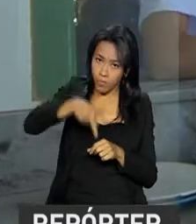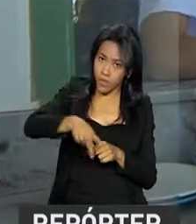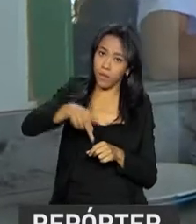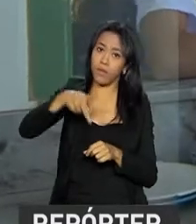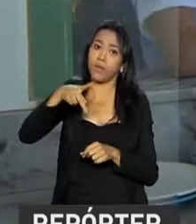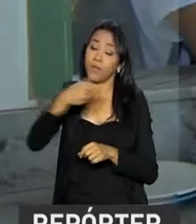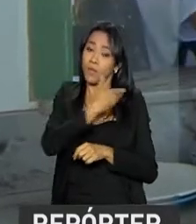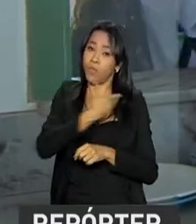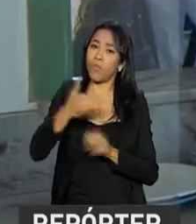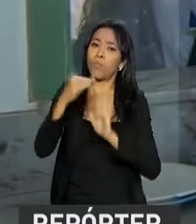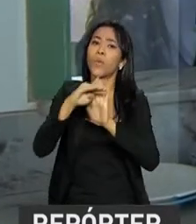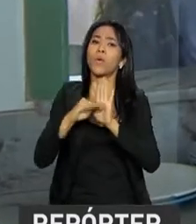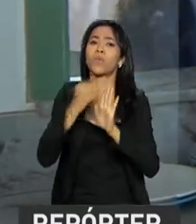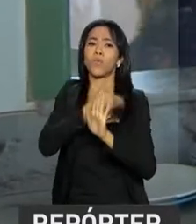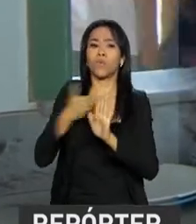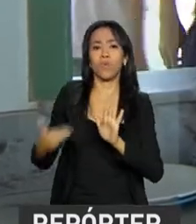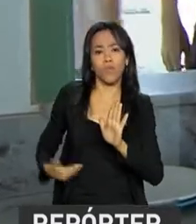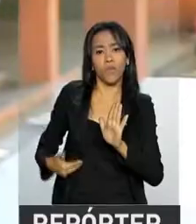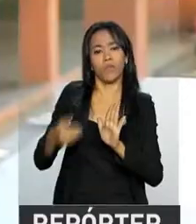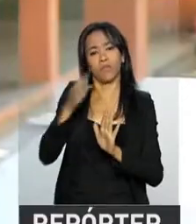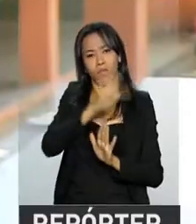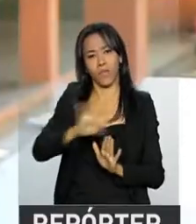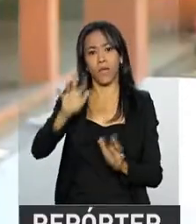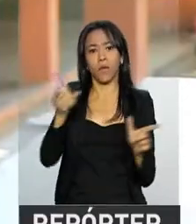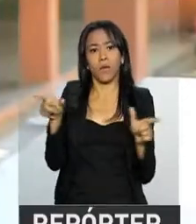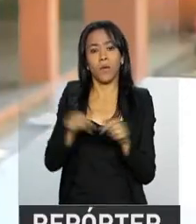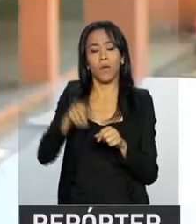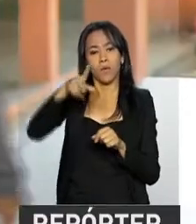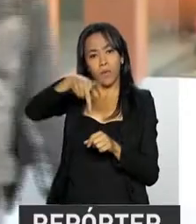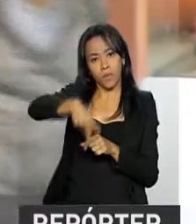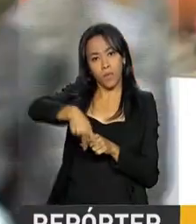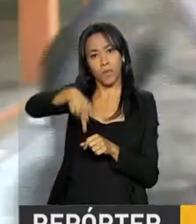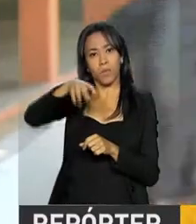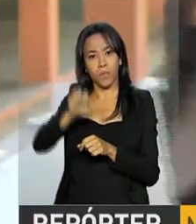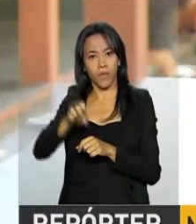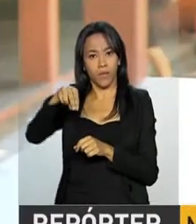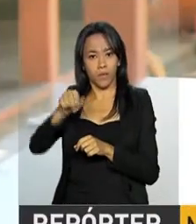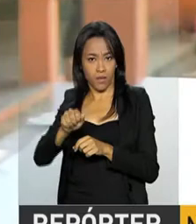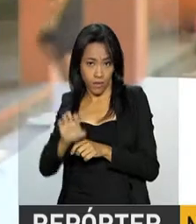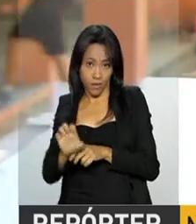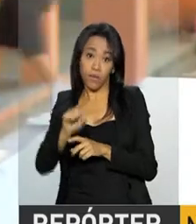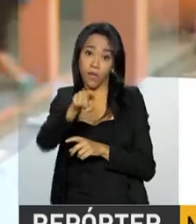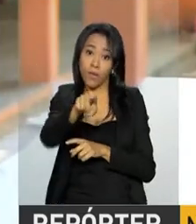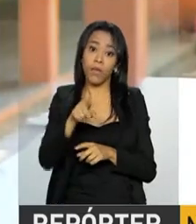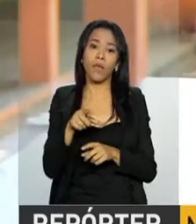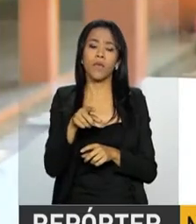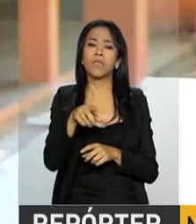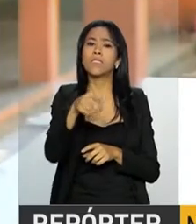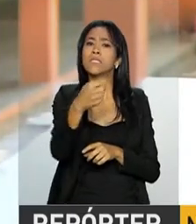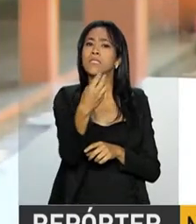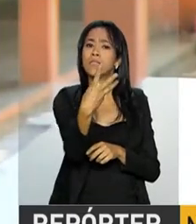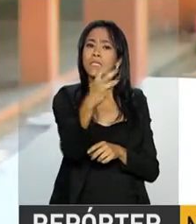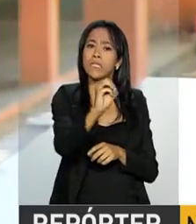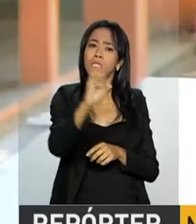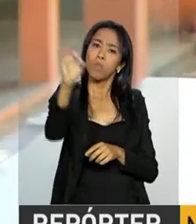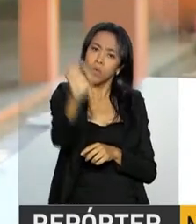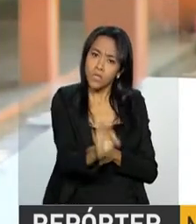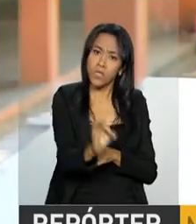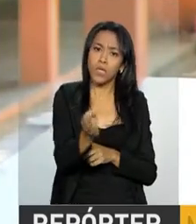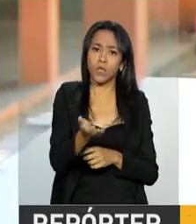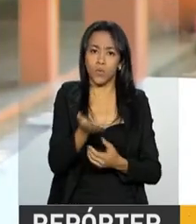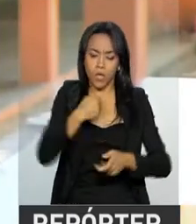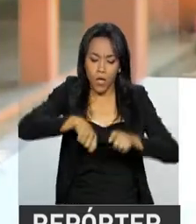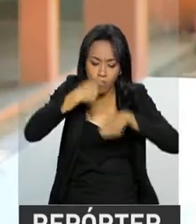do governo federal o finais o programa nacional de alimentação escolar prevê que pelo menos 30% dá merenda